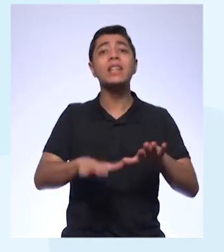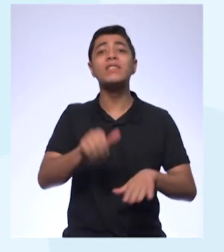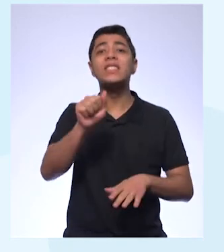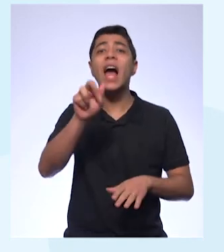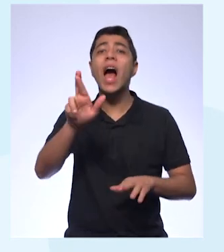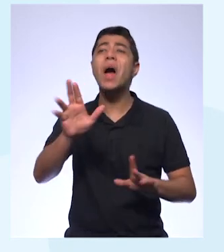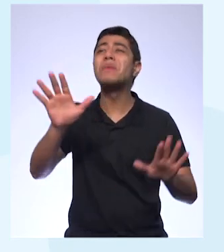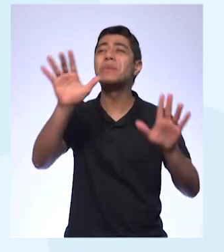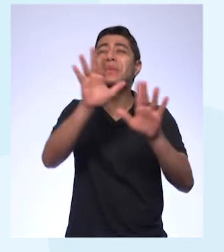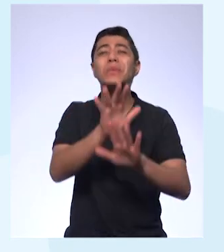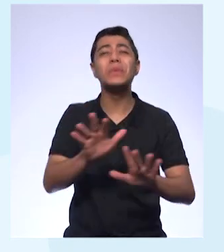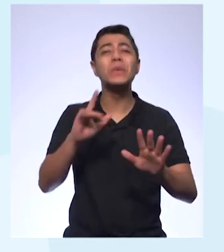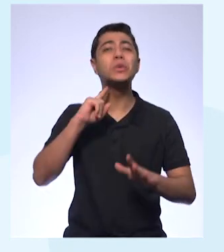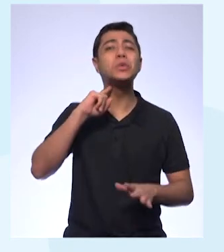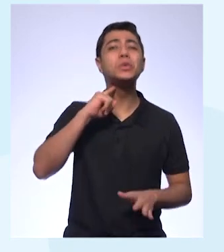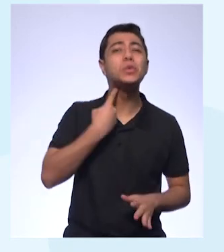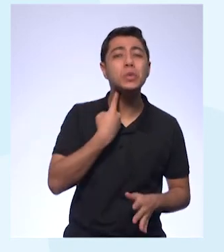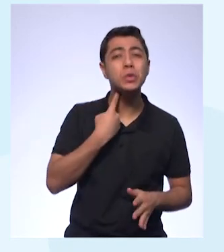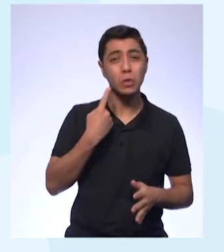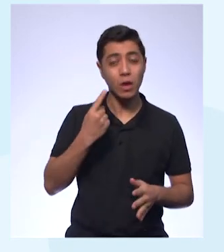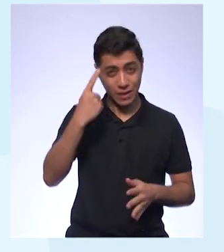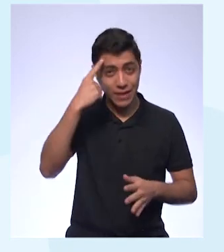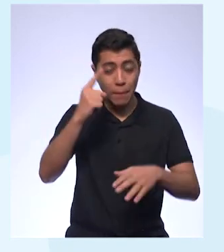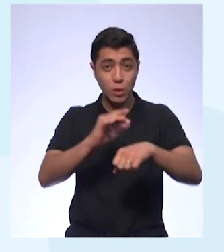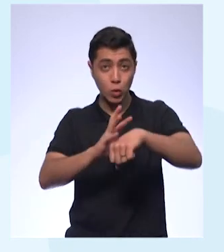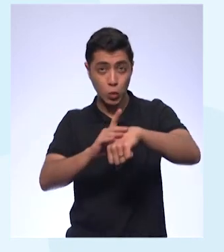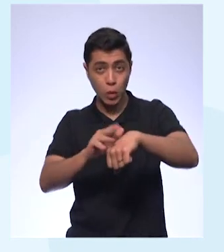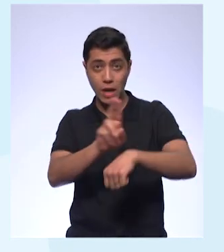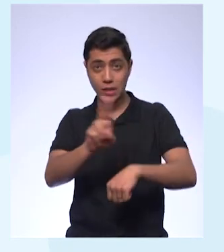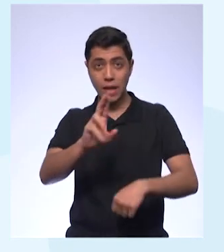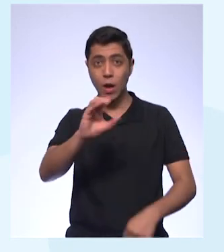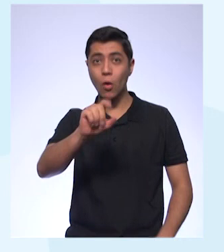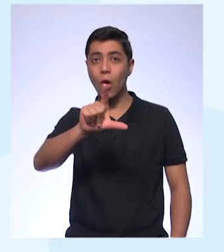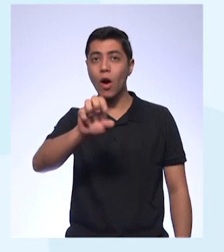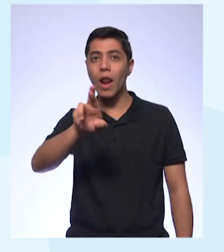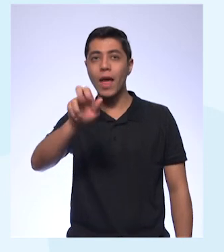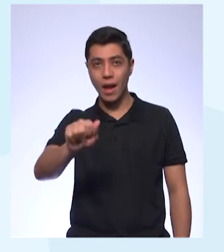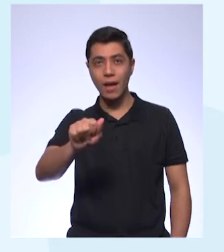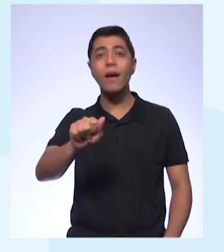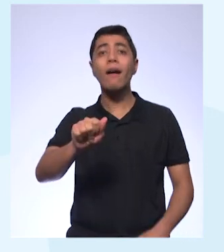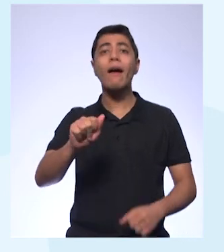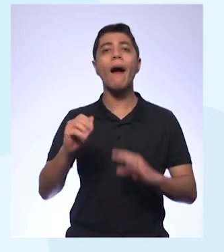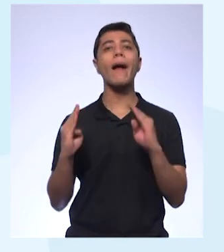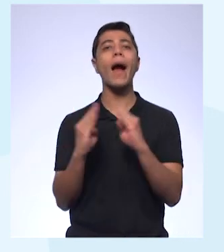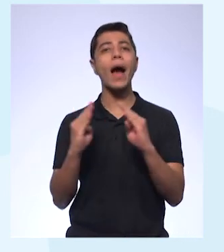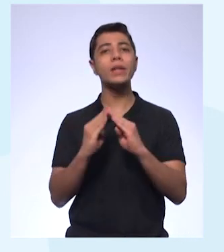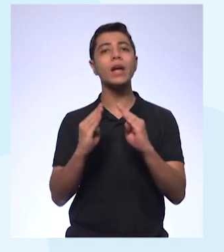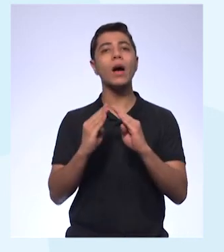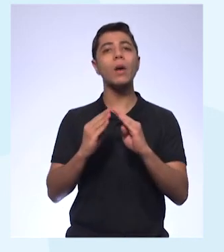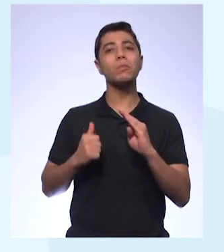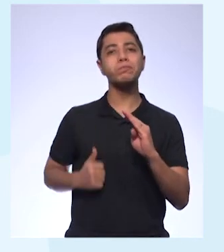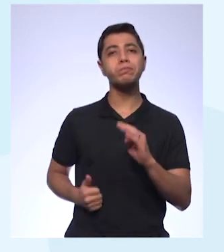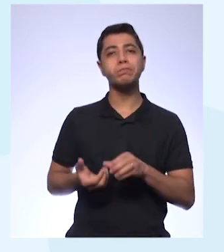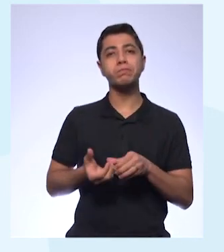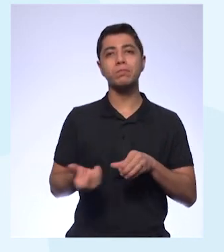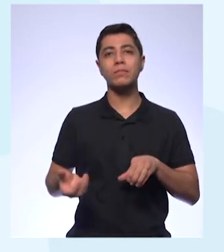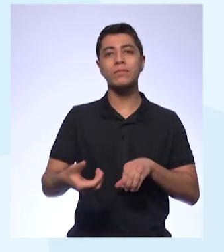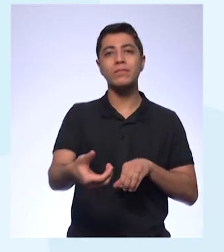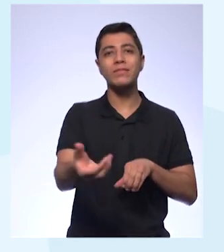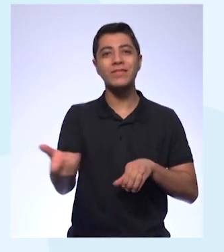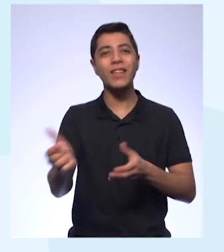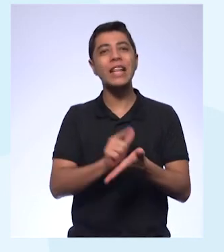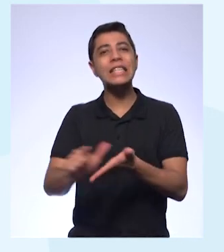infecto-contagiosas, né, como a cólera, que vem da falta de saneamento básico nas casas, tudo isso representavam riscos para